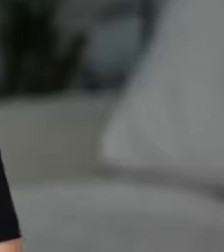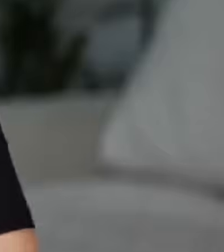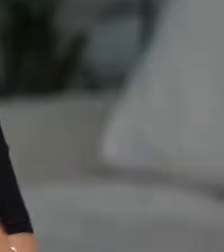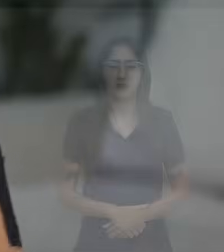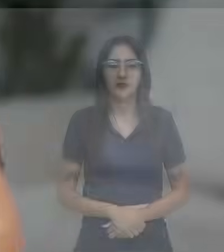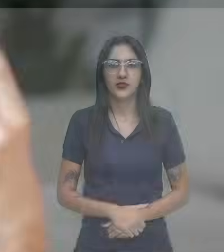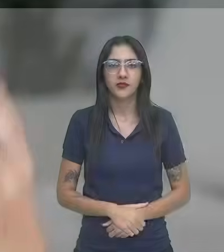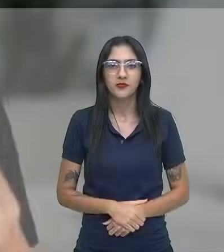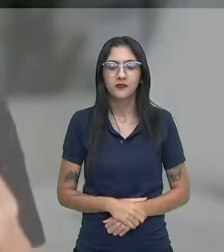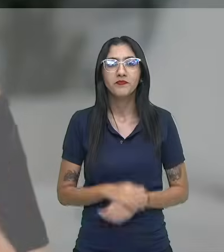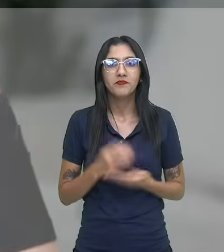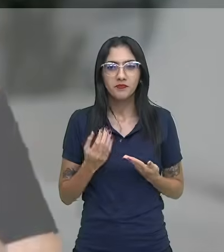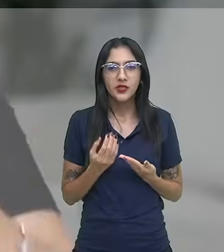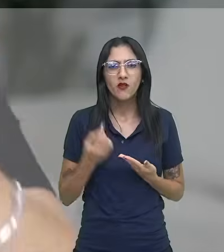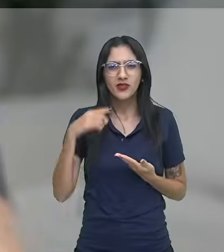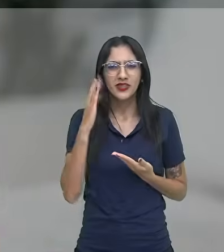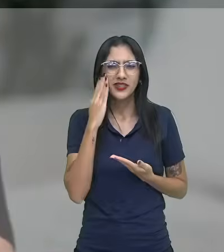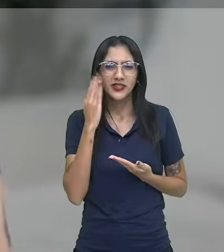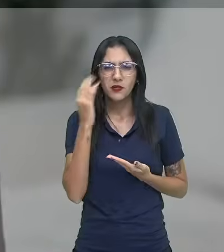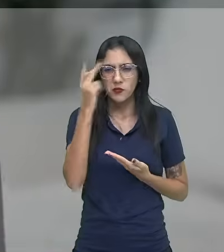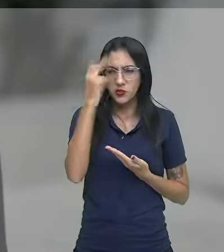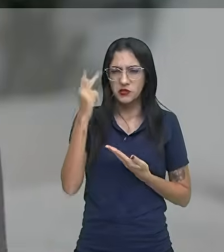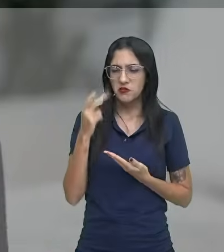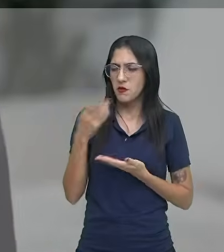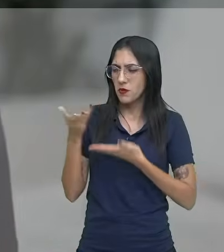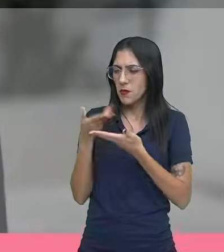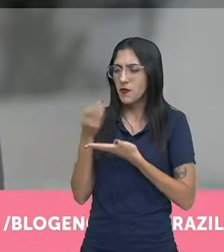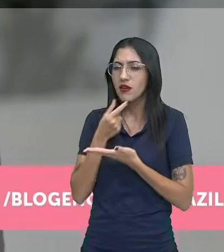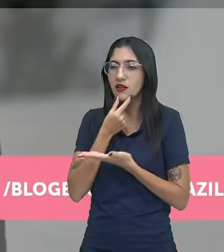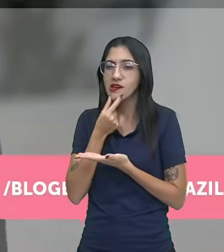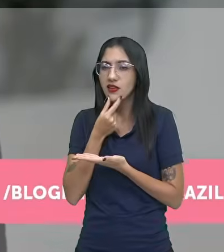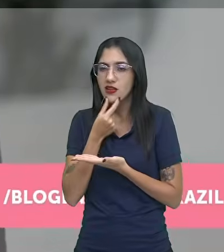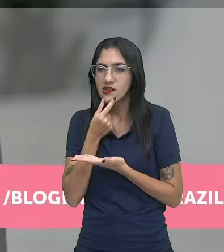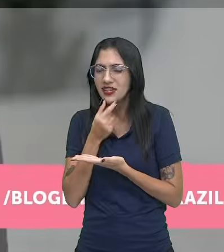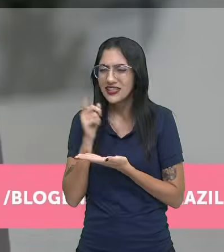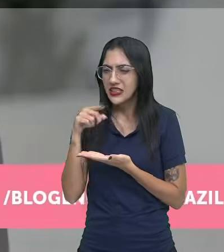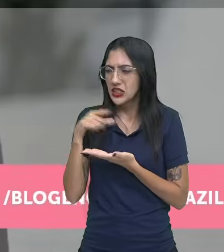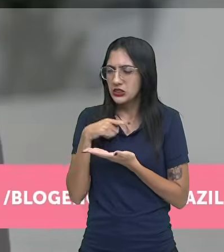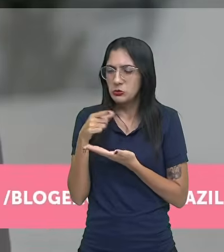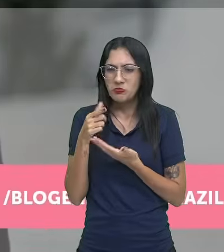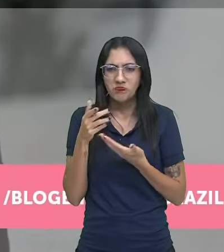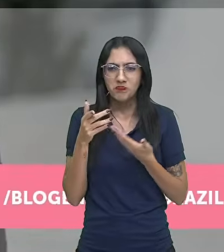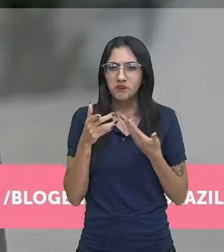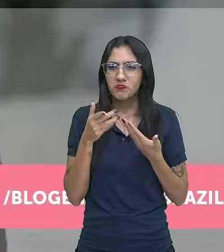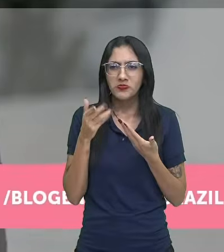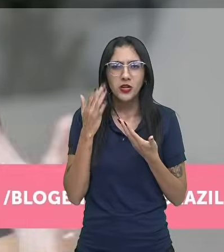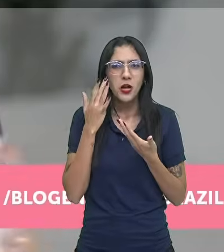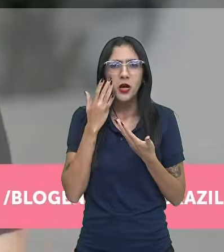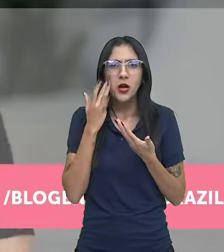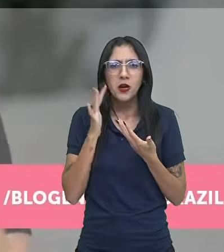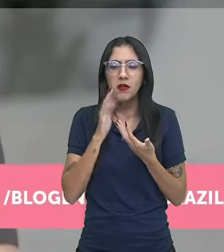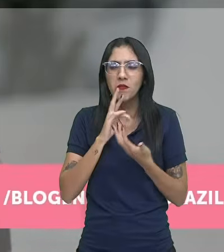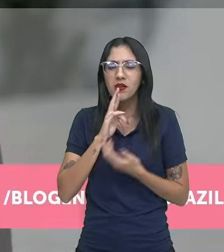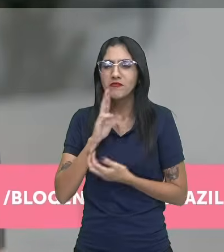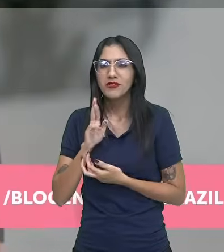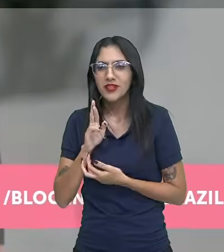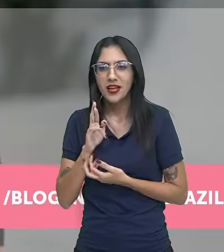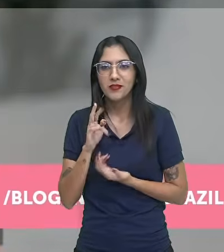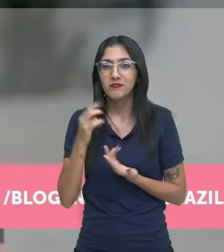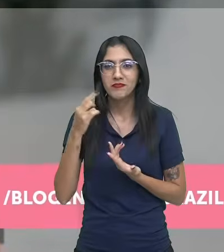Sabe quando você tá conversando em inglês, a pessoa te conta um negócio super legal e aí tu não sabe o que falar? Você não sabe